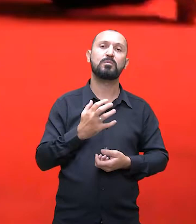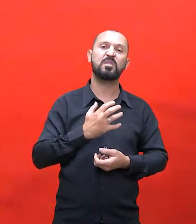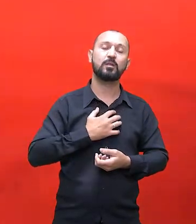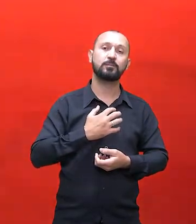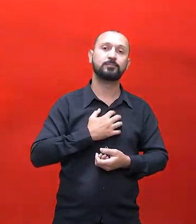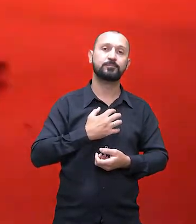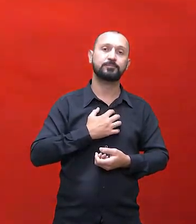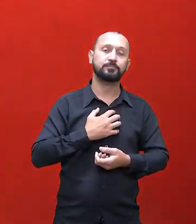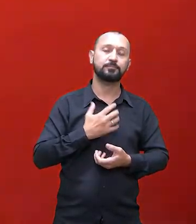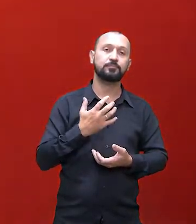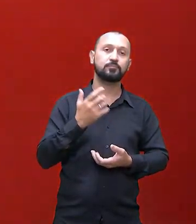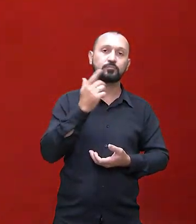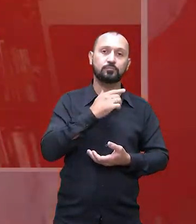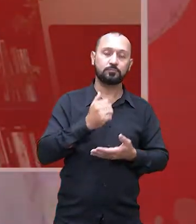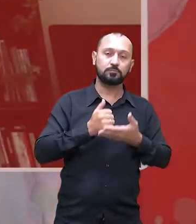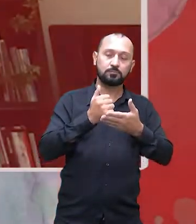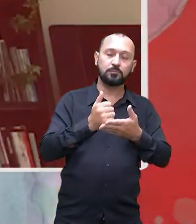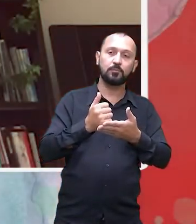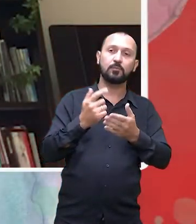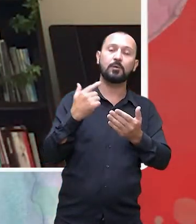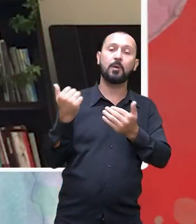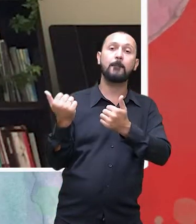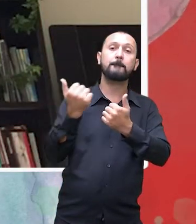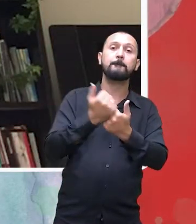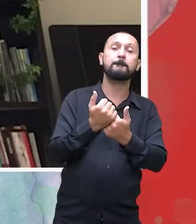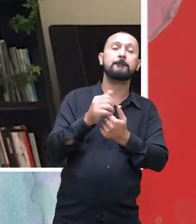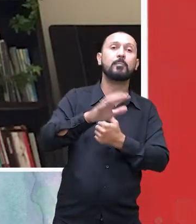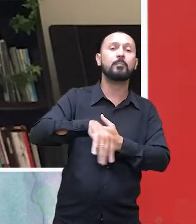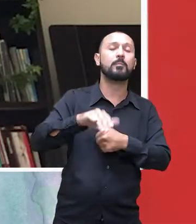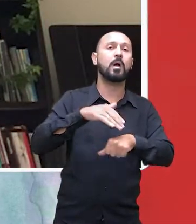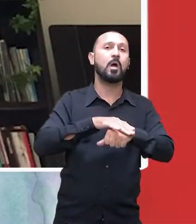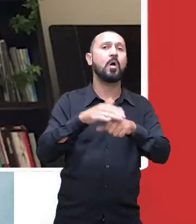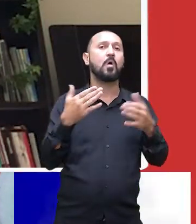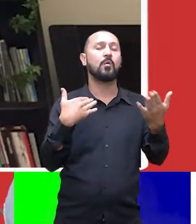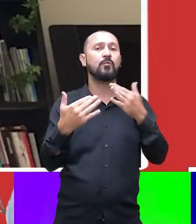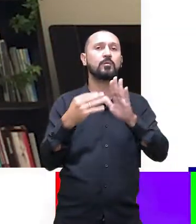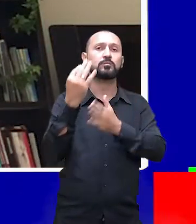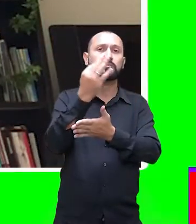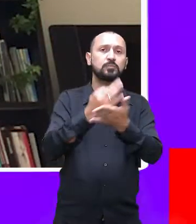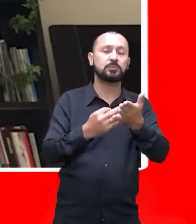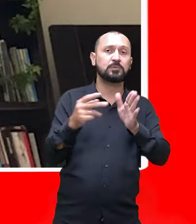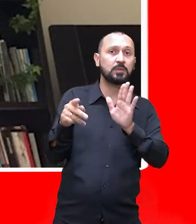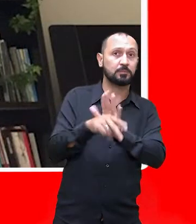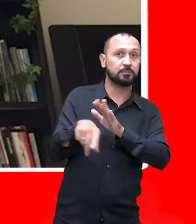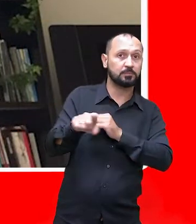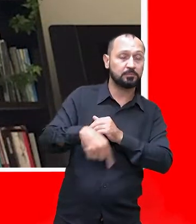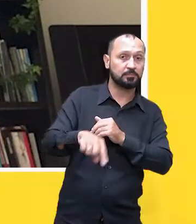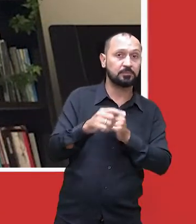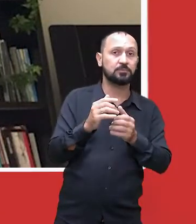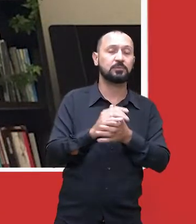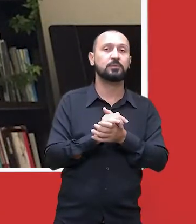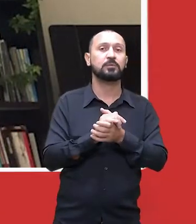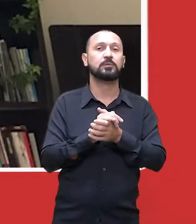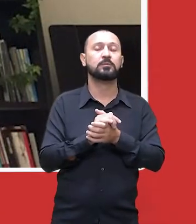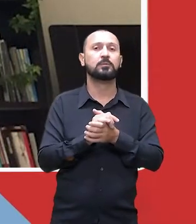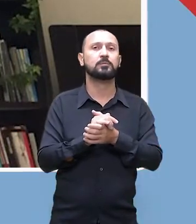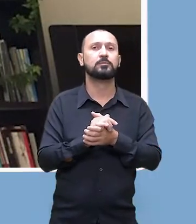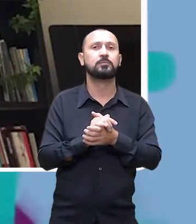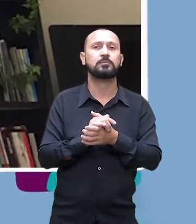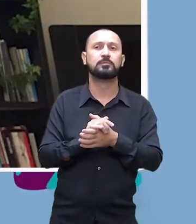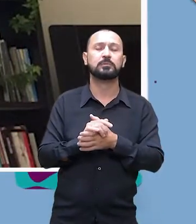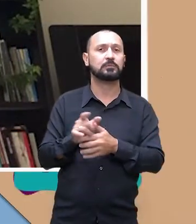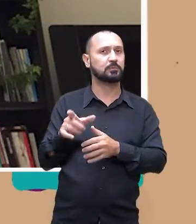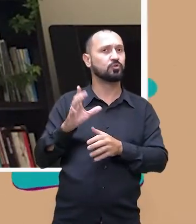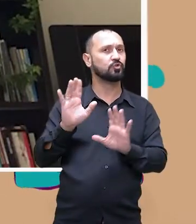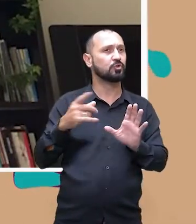Sinto que eu pude dar um pouco a minha voz para uma conversa, para um texto que era deles, né? Para um enredo que